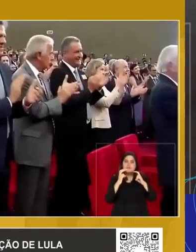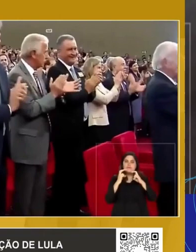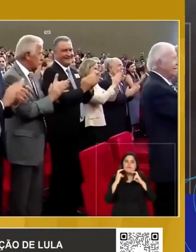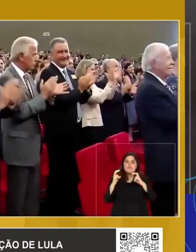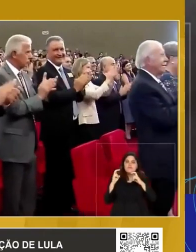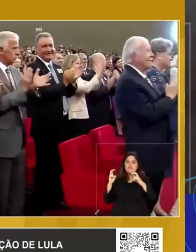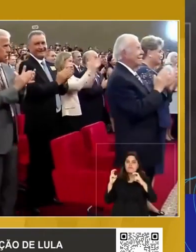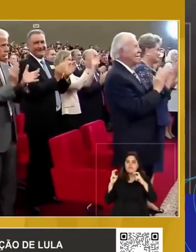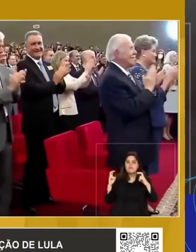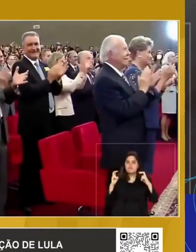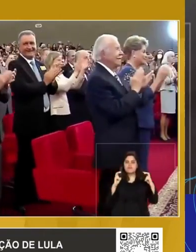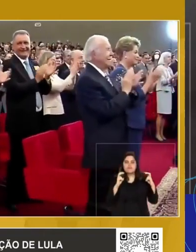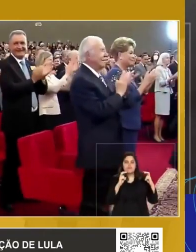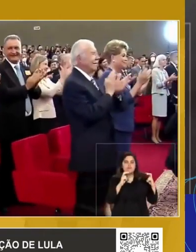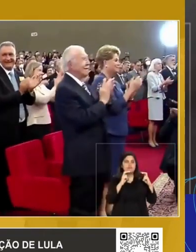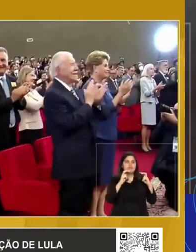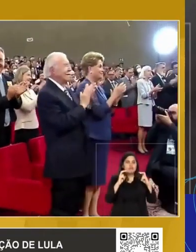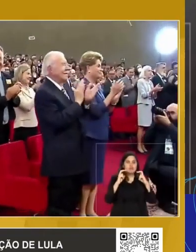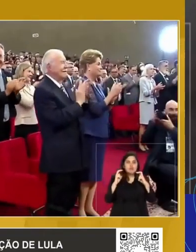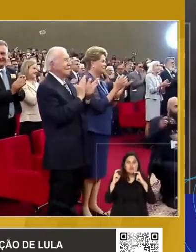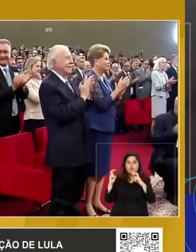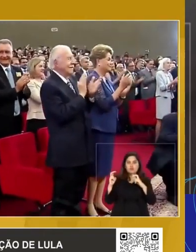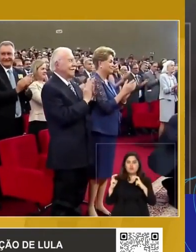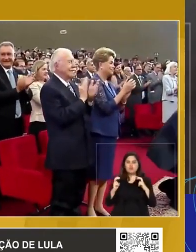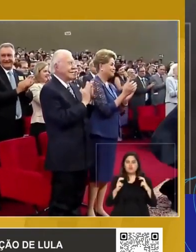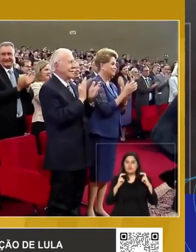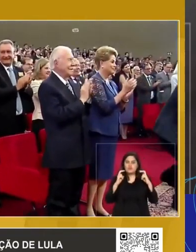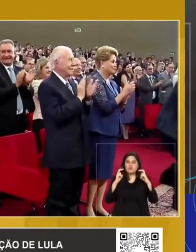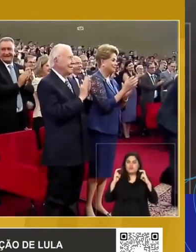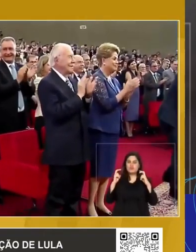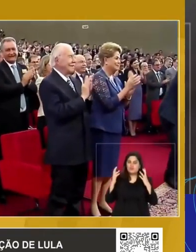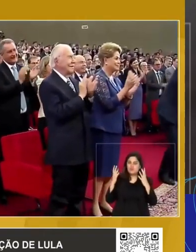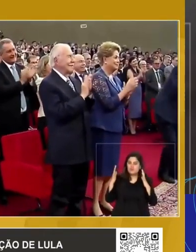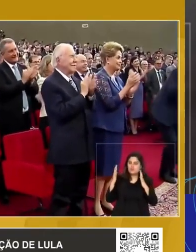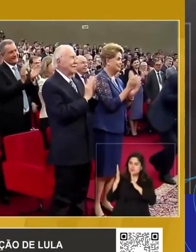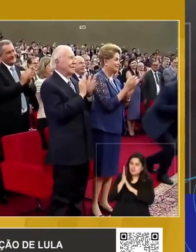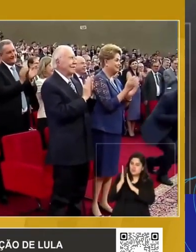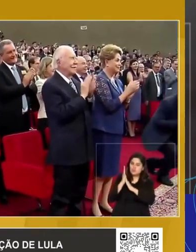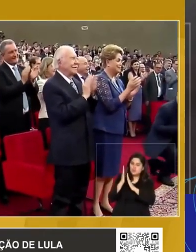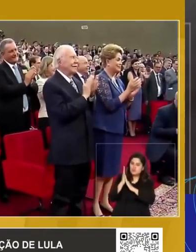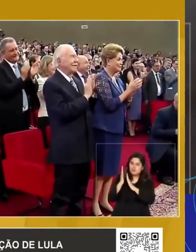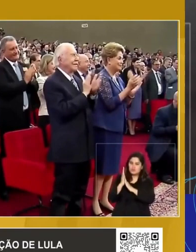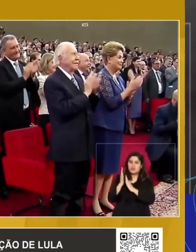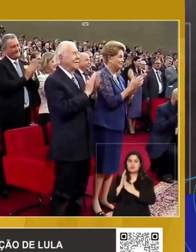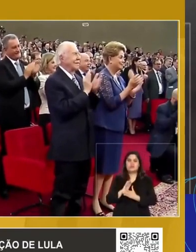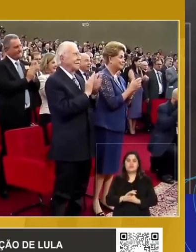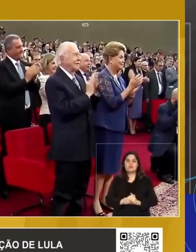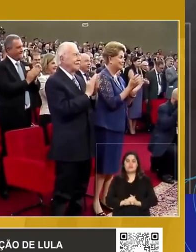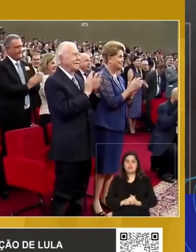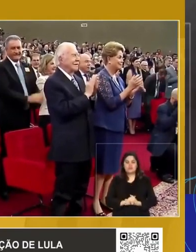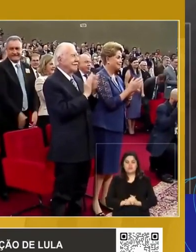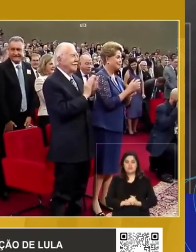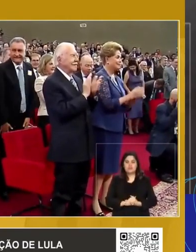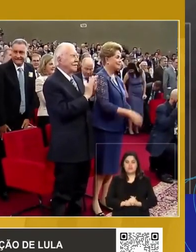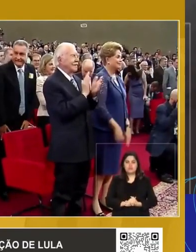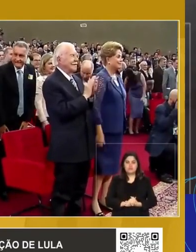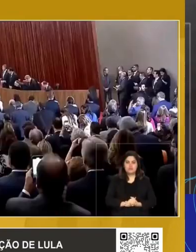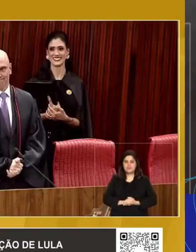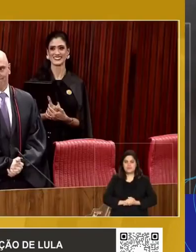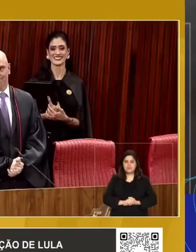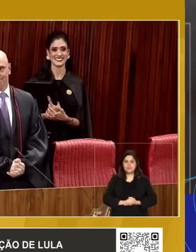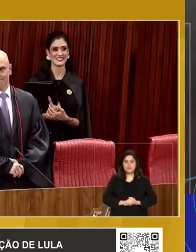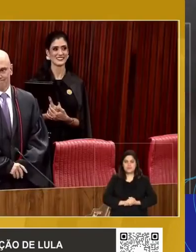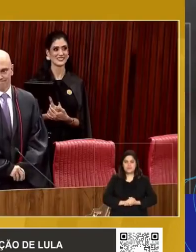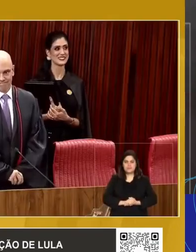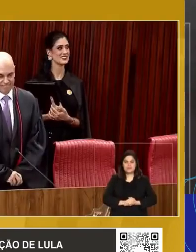que acontecer. Quem é o Alexandre de Moraes, além de um autor de livros que ele próprio